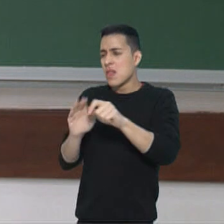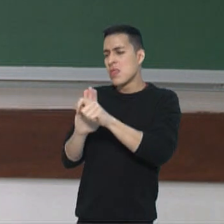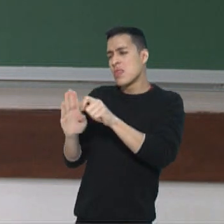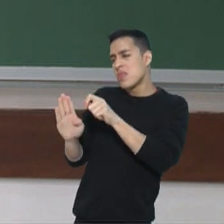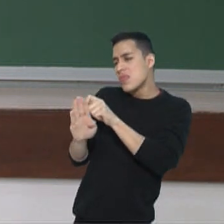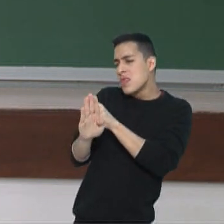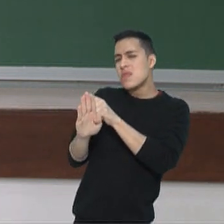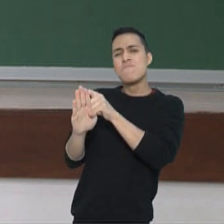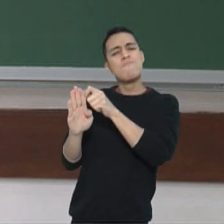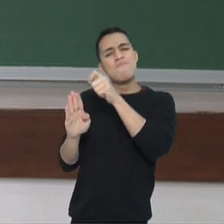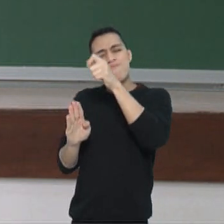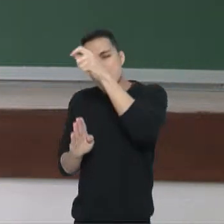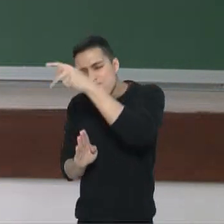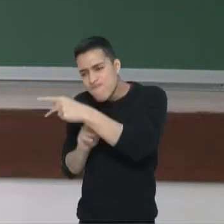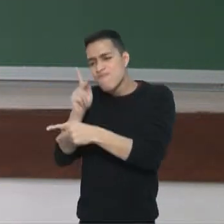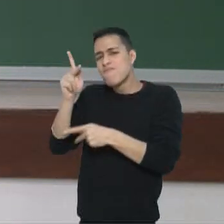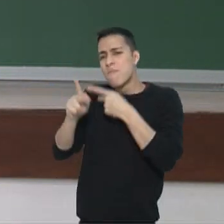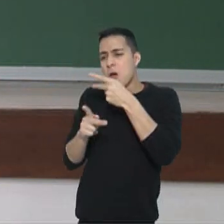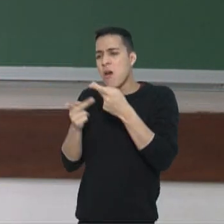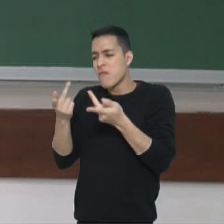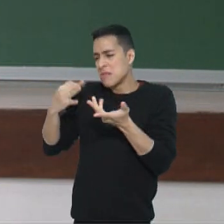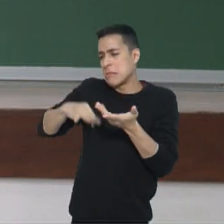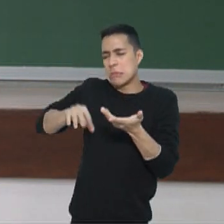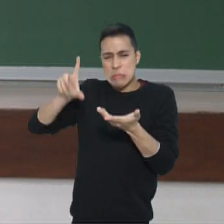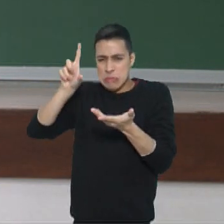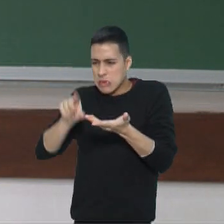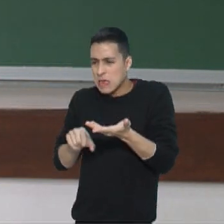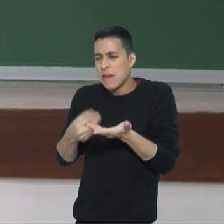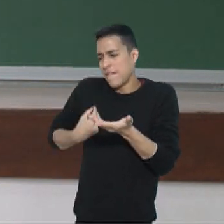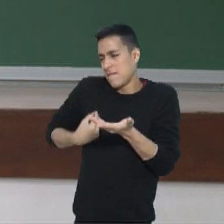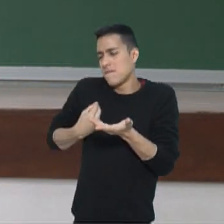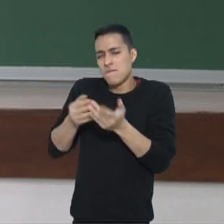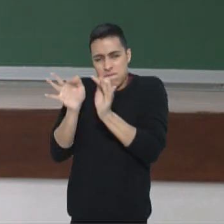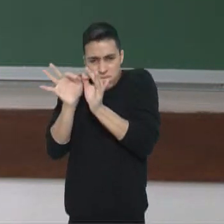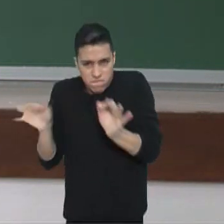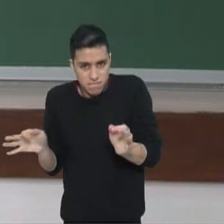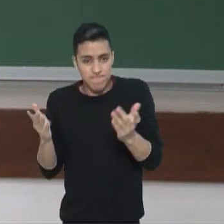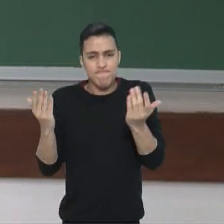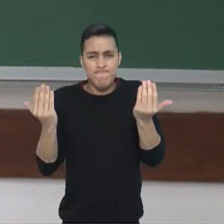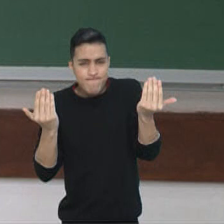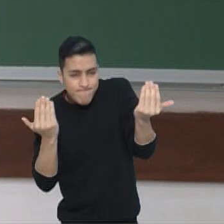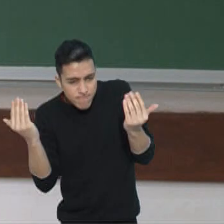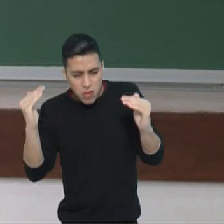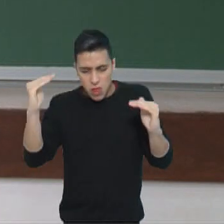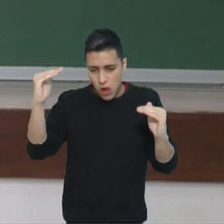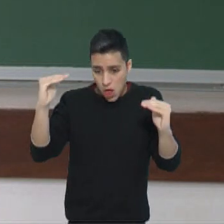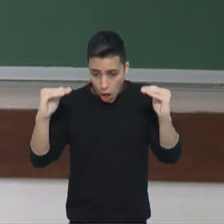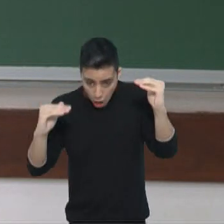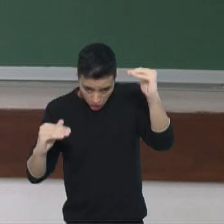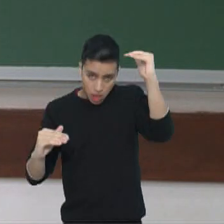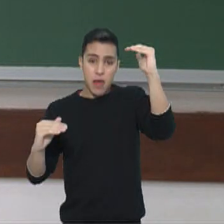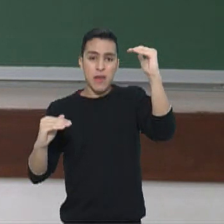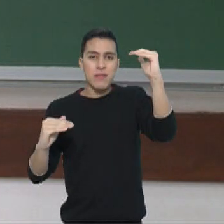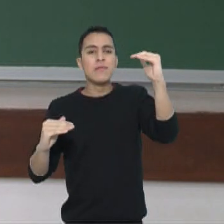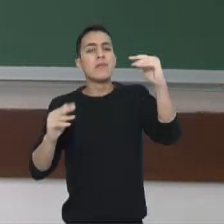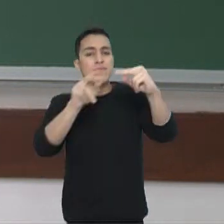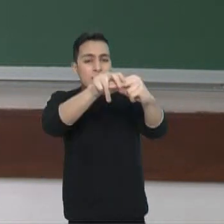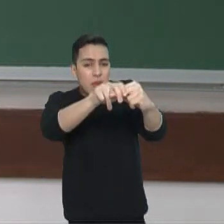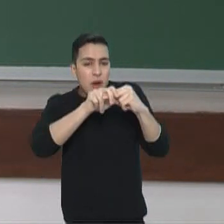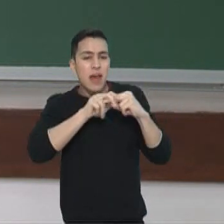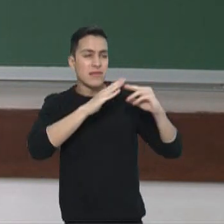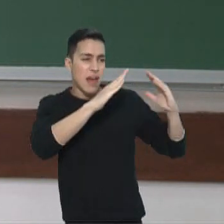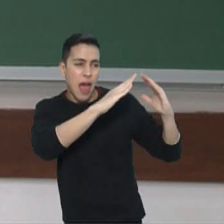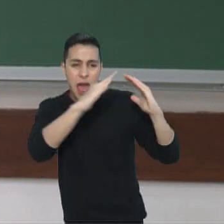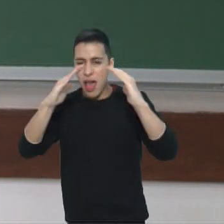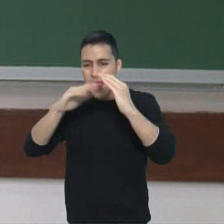bairros que moram pessoas de renda um pouco menor. Então, nós vemos essas disparidades, essas diferenças através das